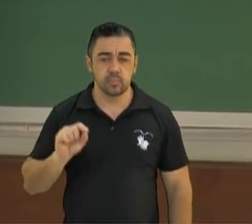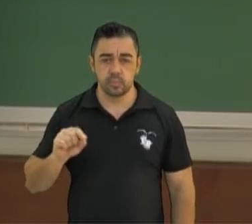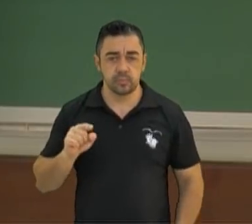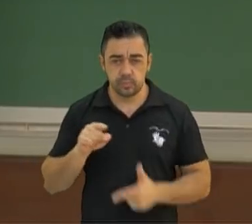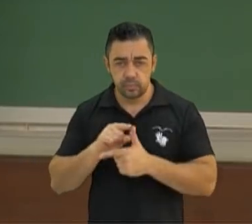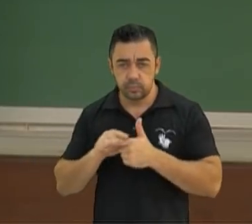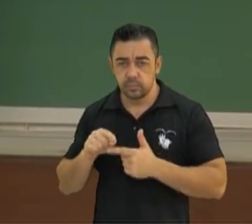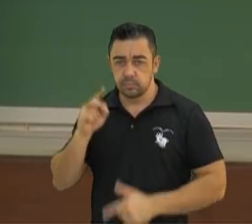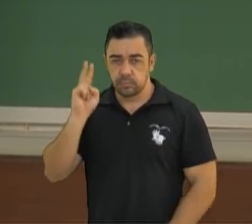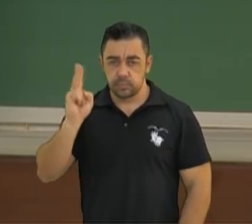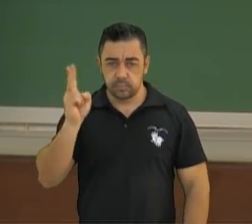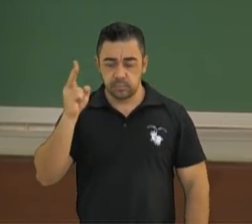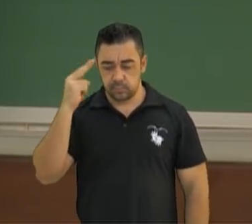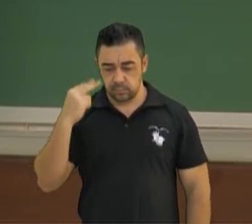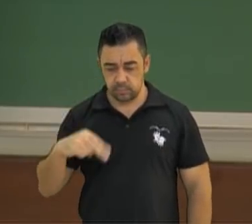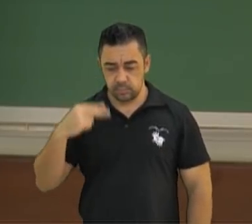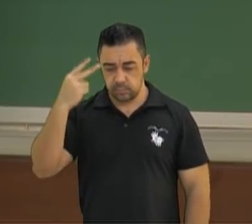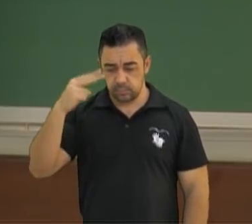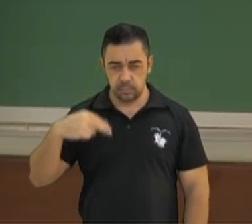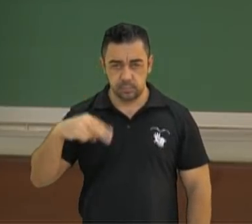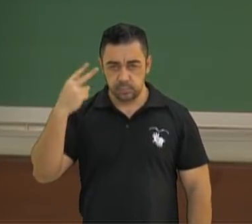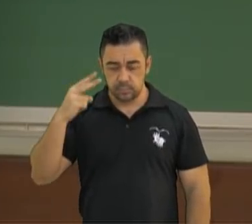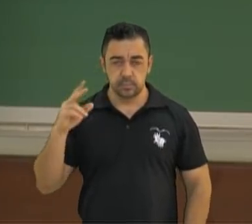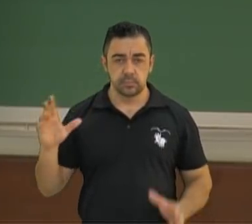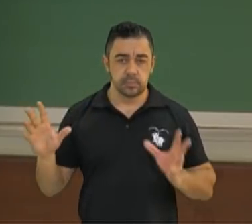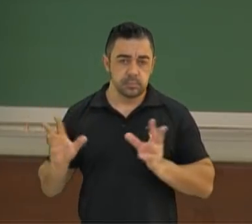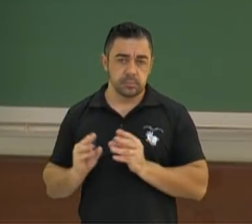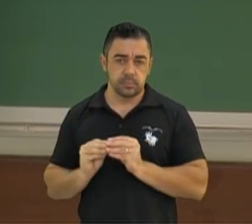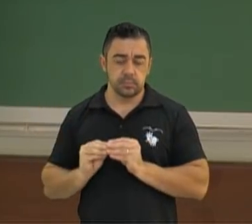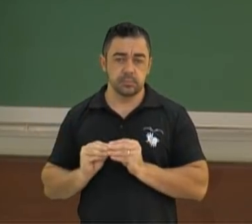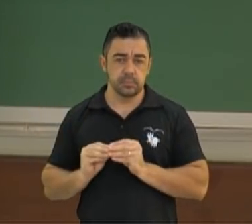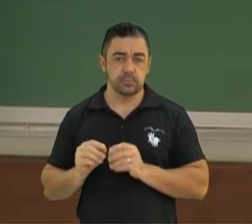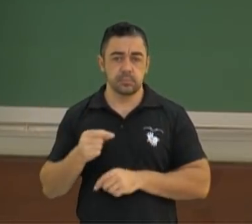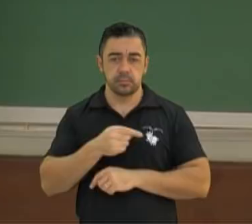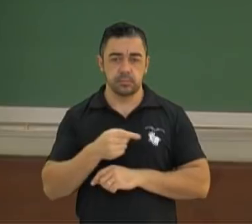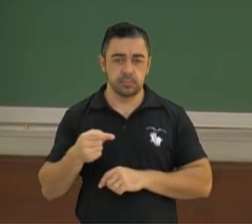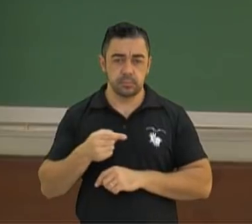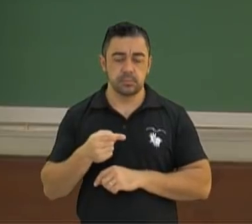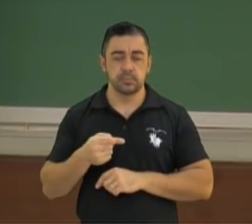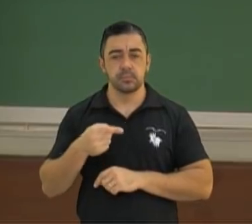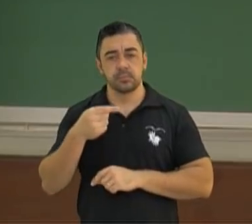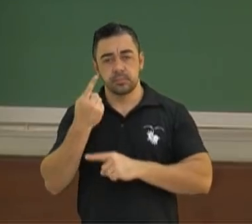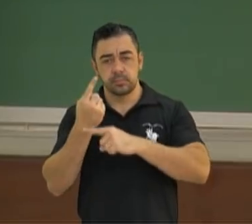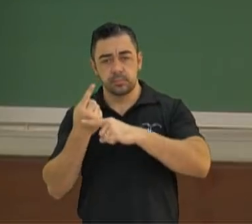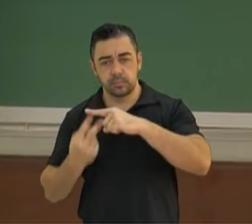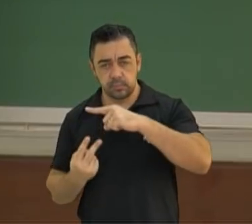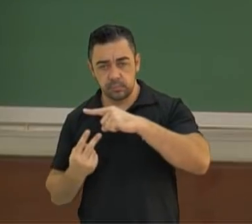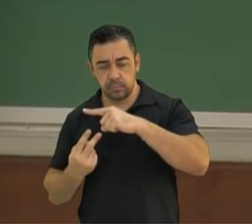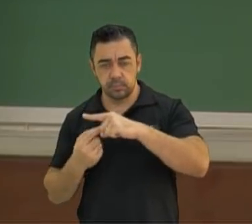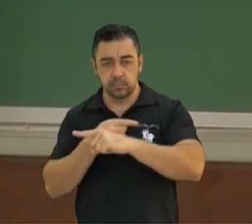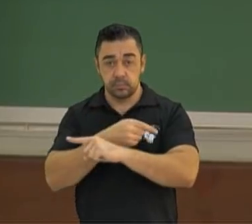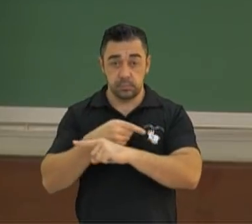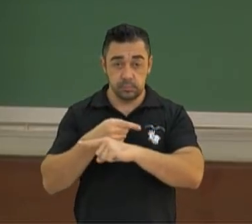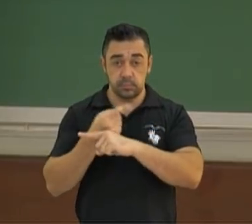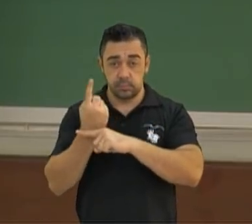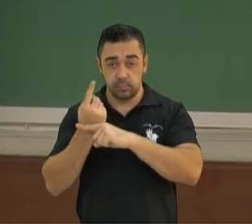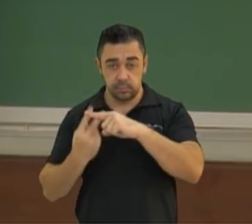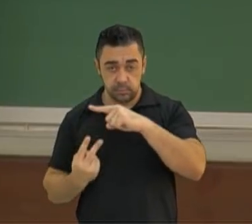comum. Então, eu simplifiquei e o resultado final vai dar menos meio ou menos 1 sobre